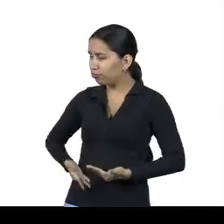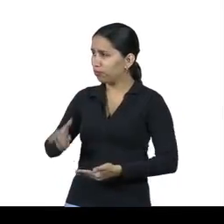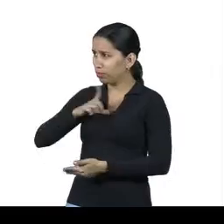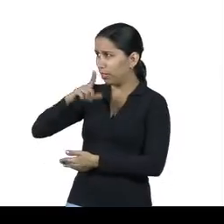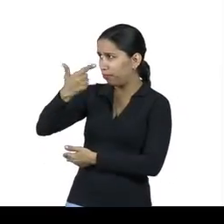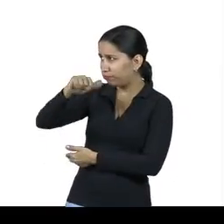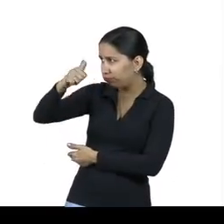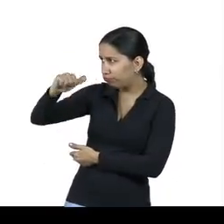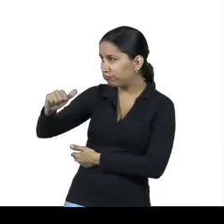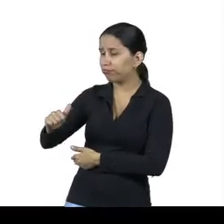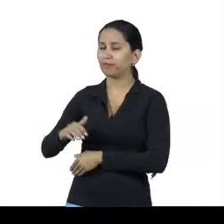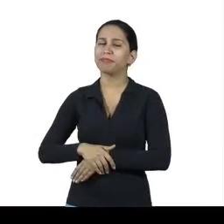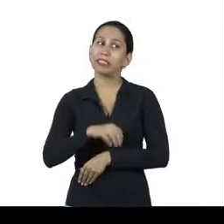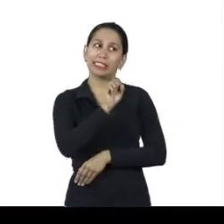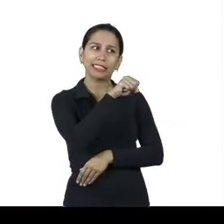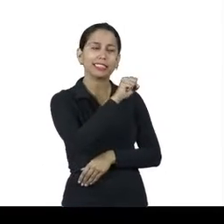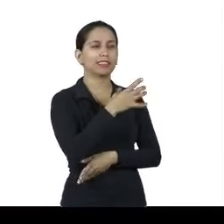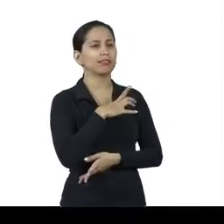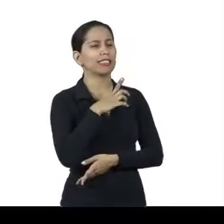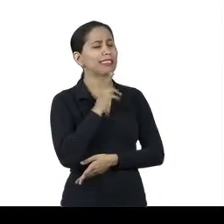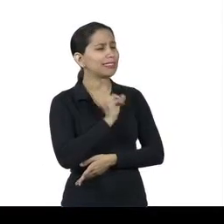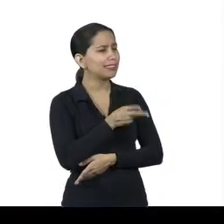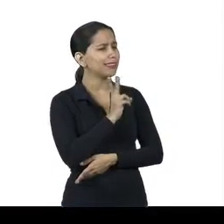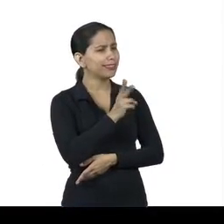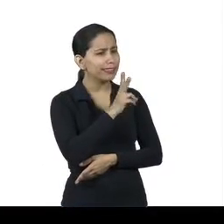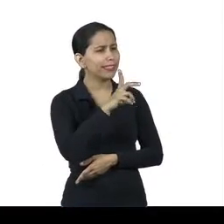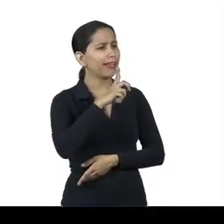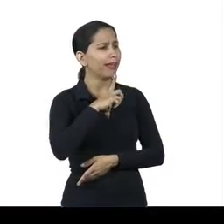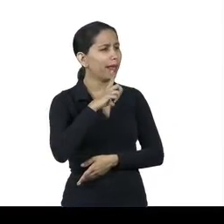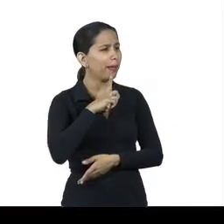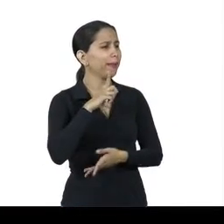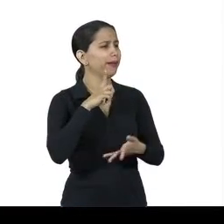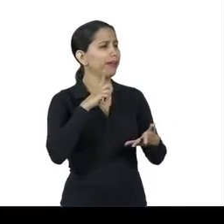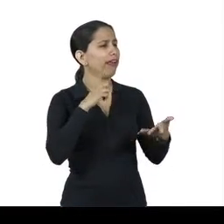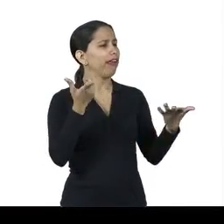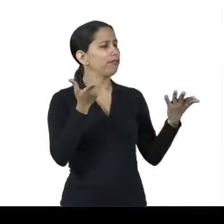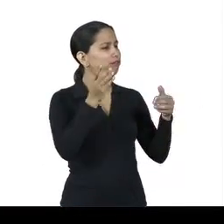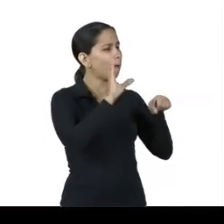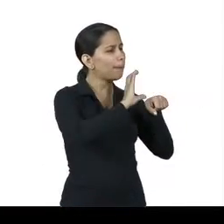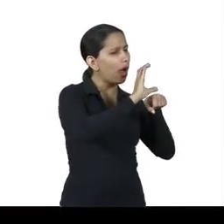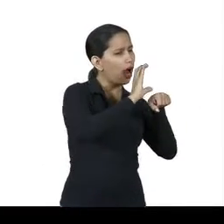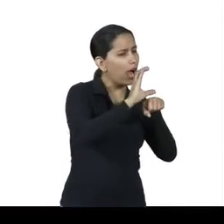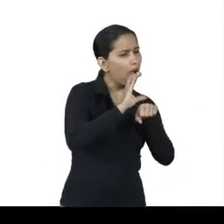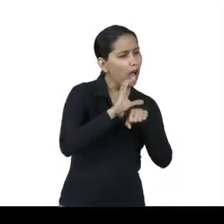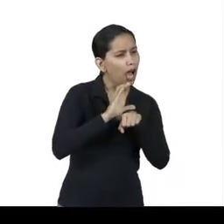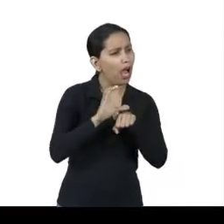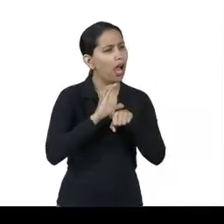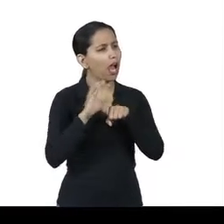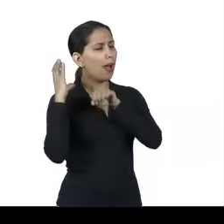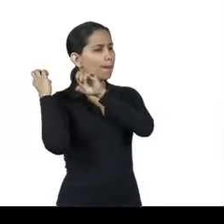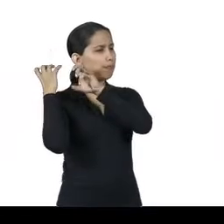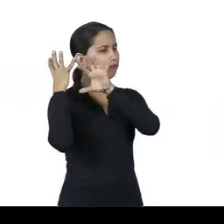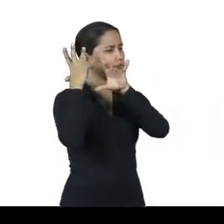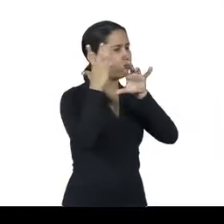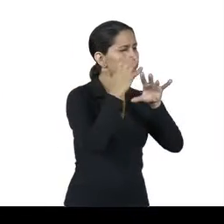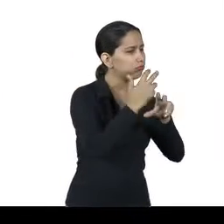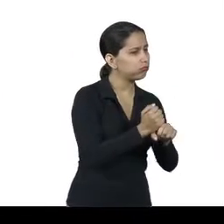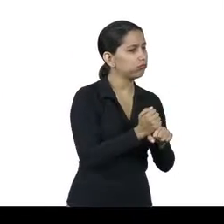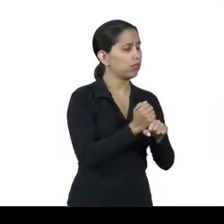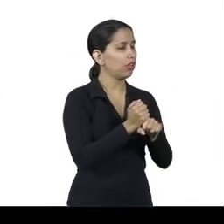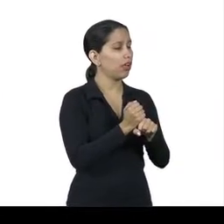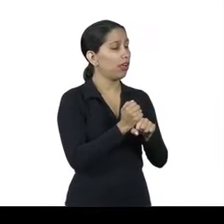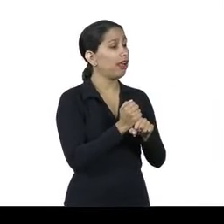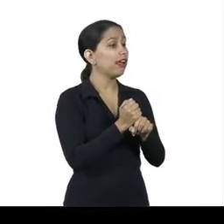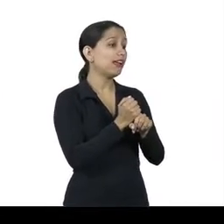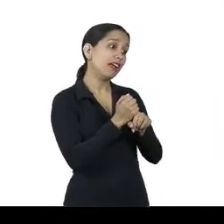certo? Sem dúvida. Frequentemente são feitas auditorias e reciclagens para garantir que tudo está caminhando conforme combinado ou